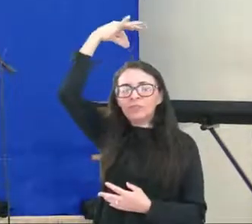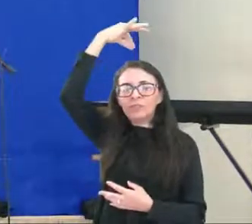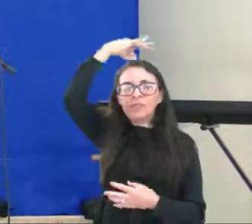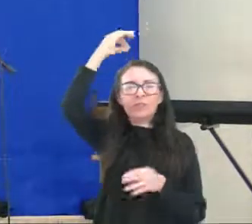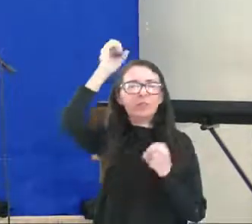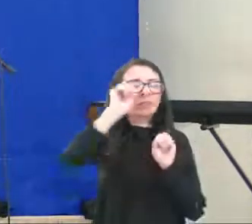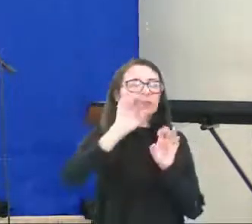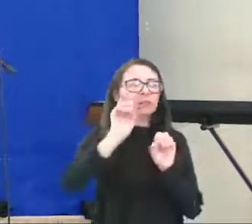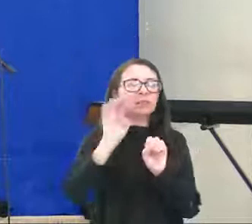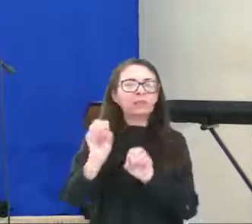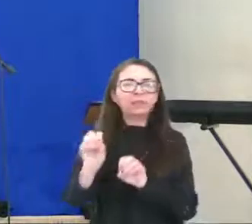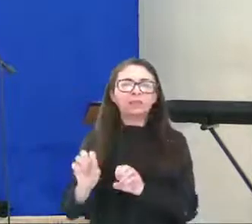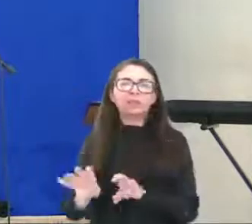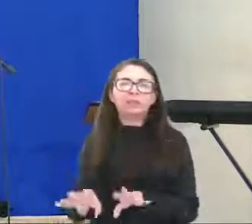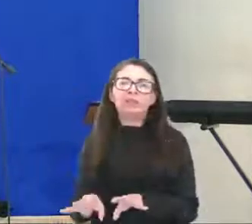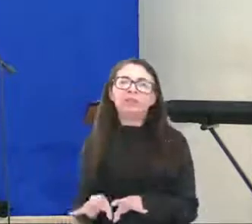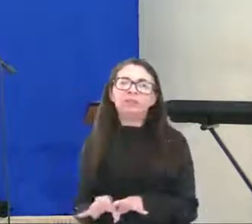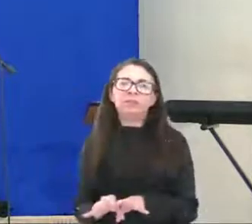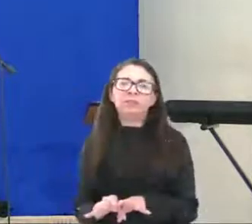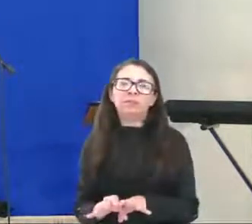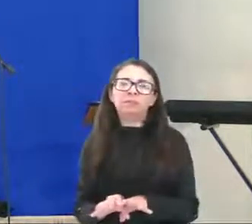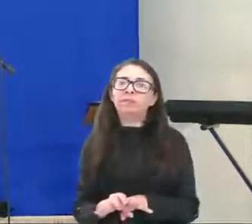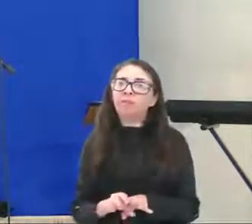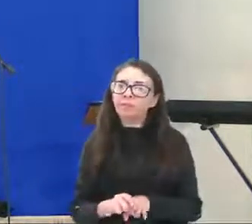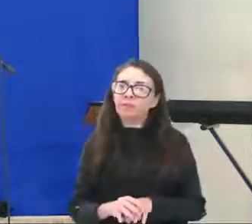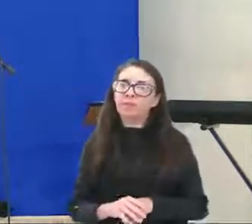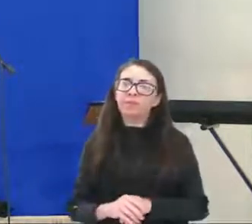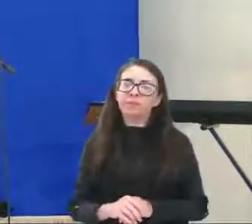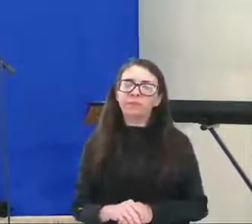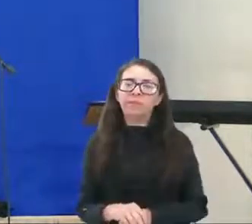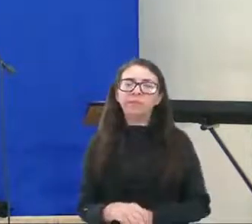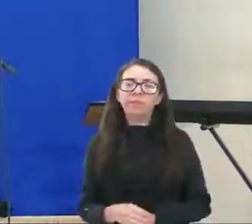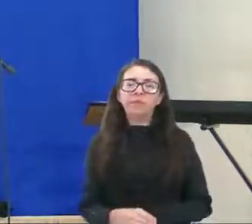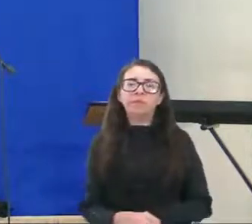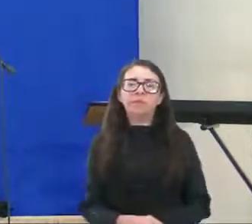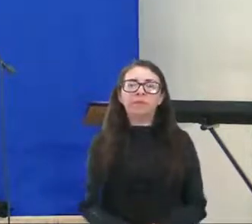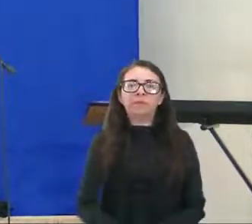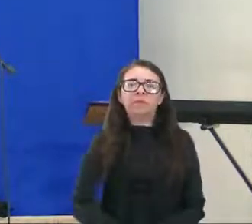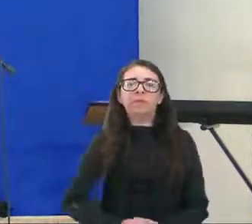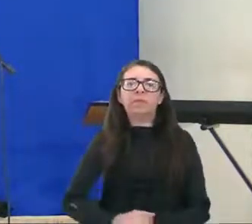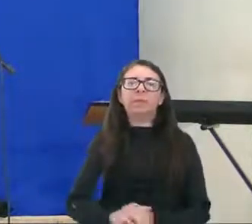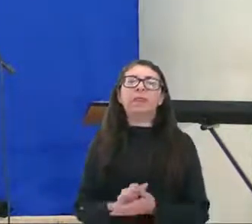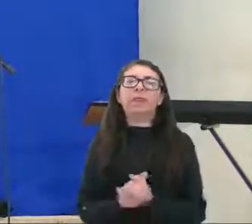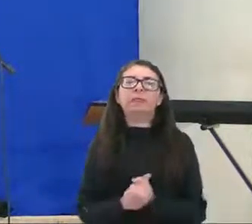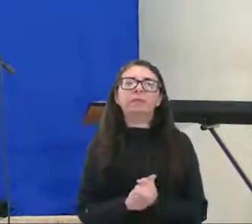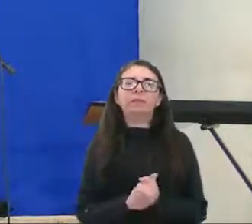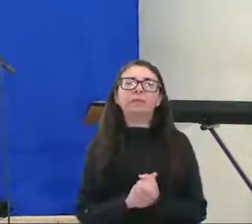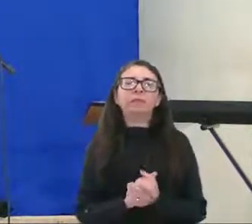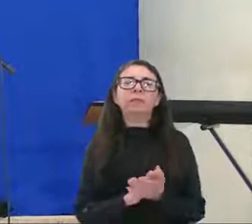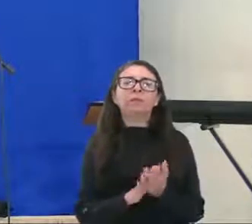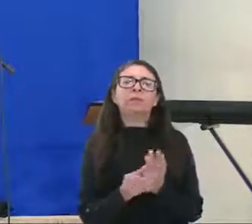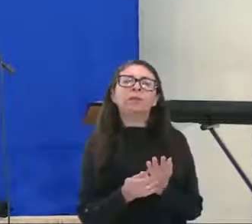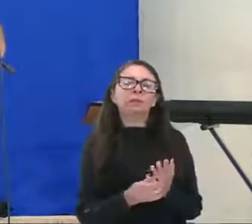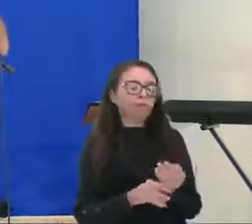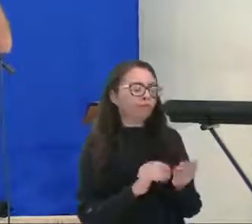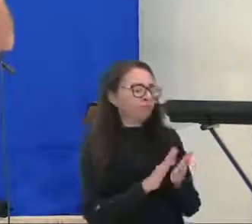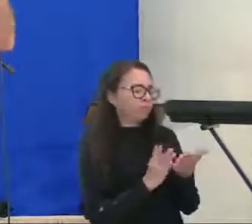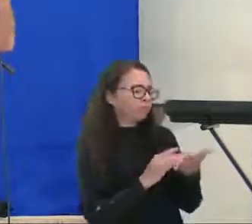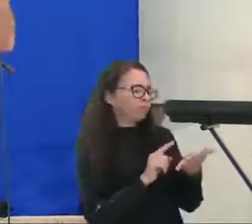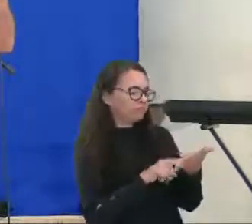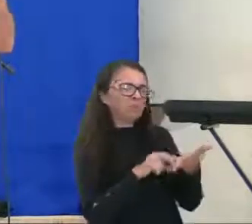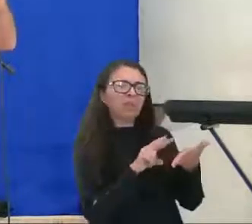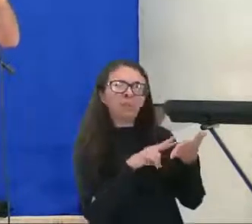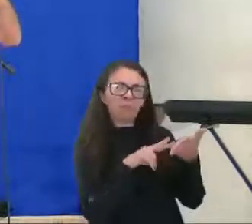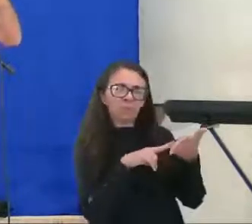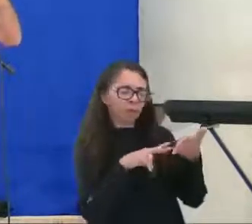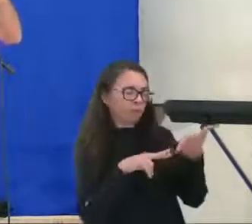O autor aqui, ele elucida essa questão do Espírito Santo agindo, porque é meio sutil, né? Principalmente quando a gente